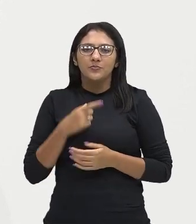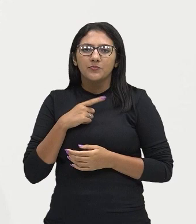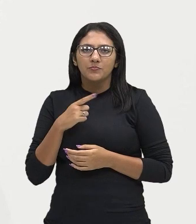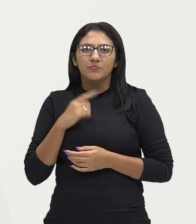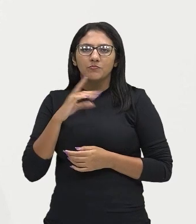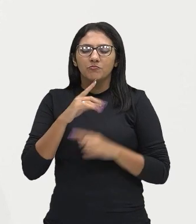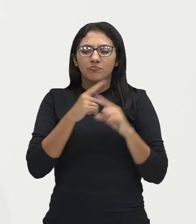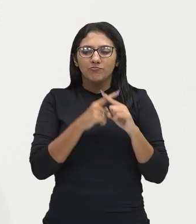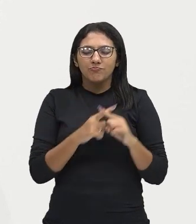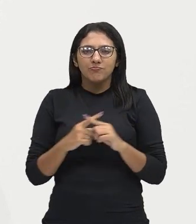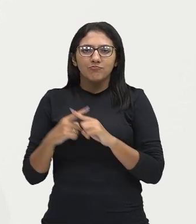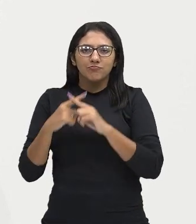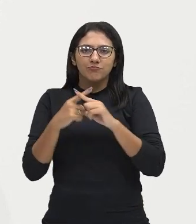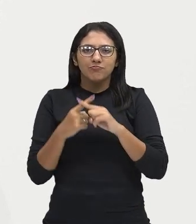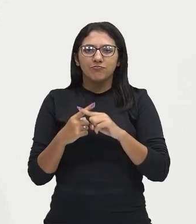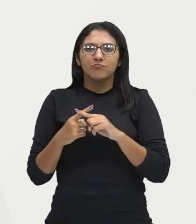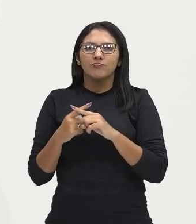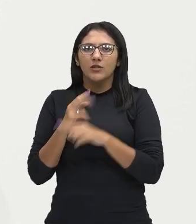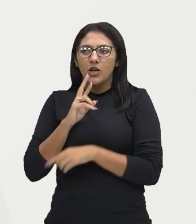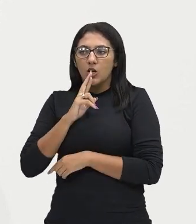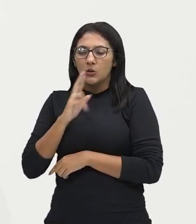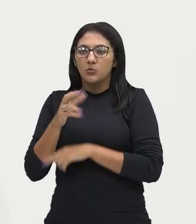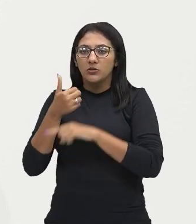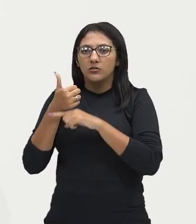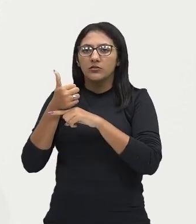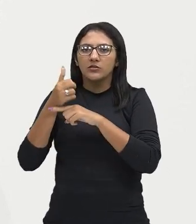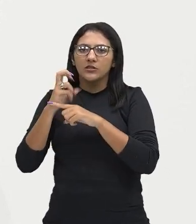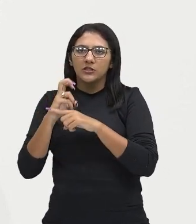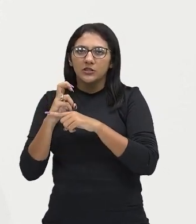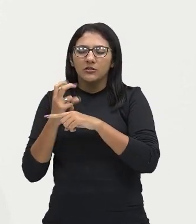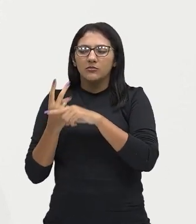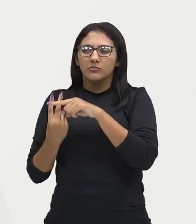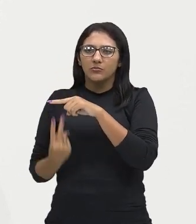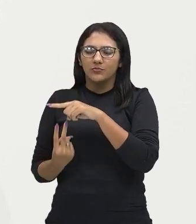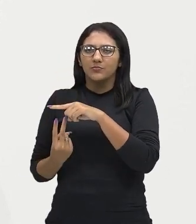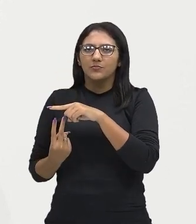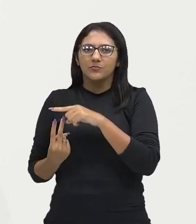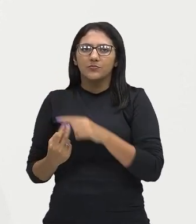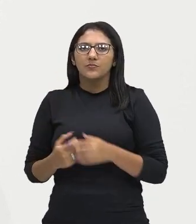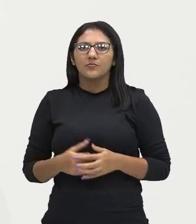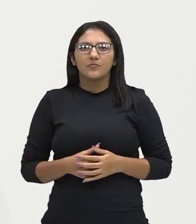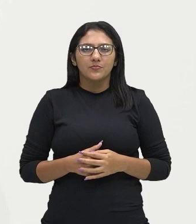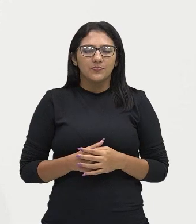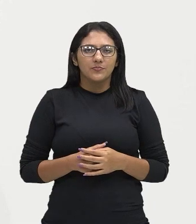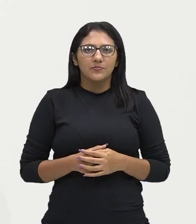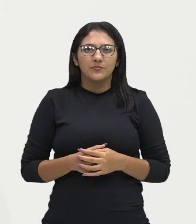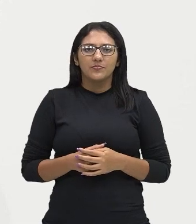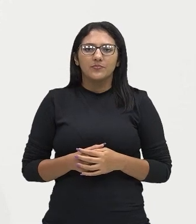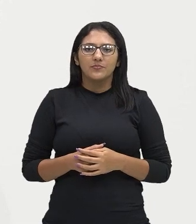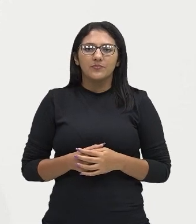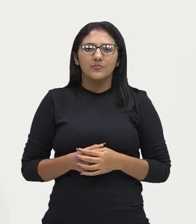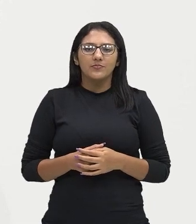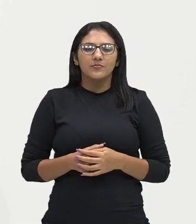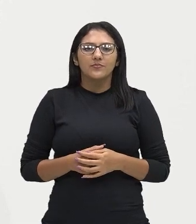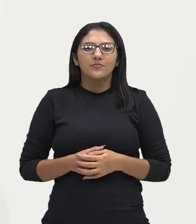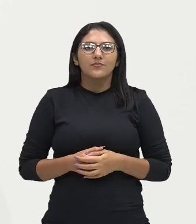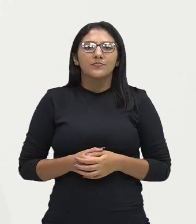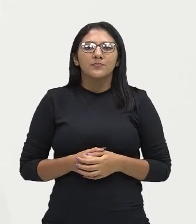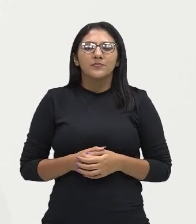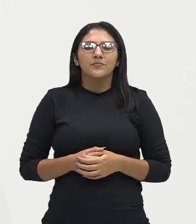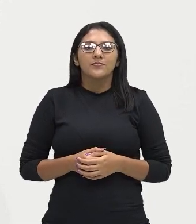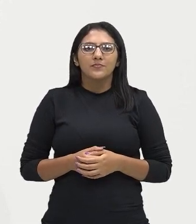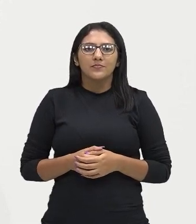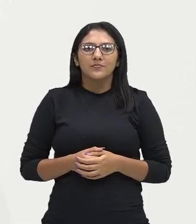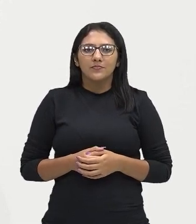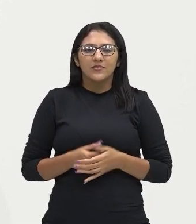o 5 por 3, que deu 15, e multiplicamos 1 por 2, que deu 2. Beleza?